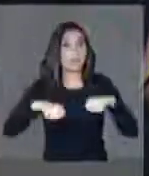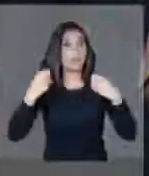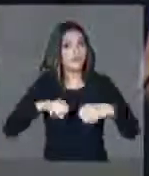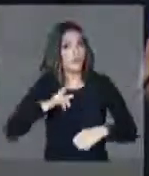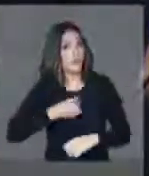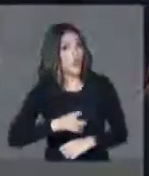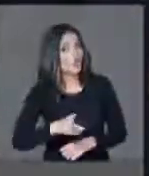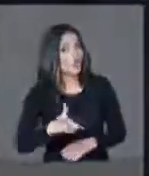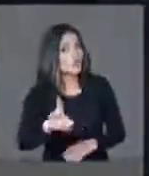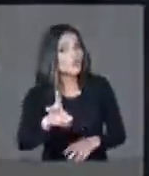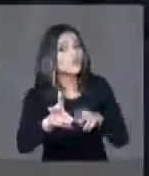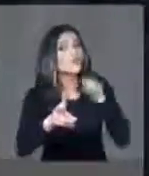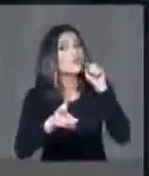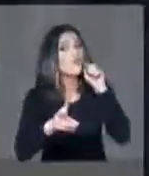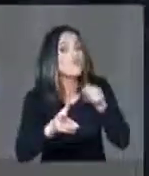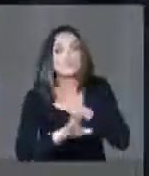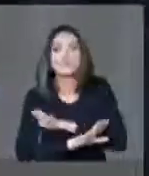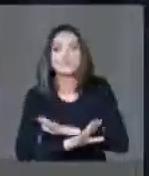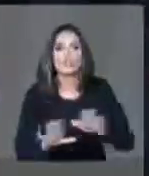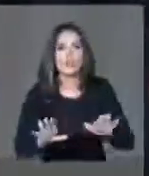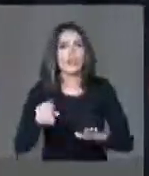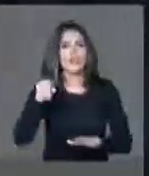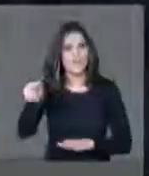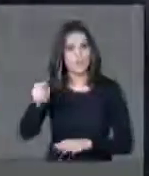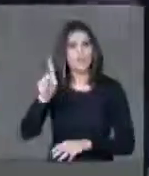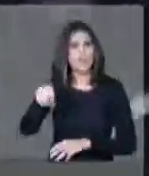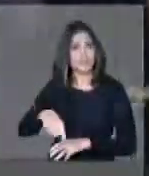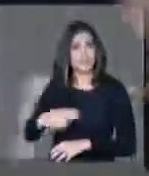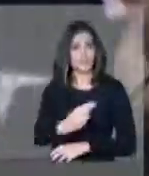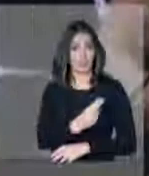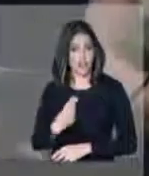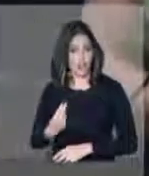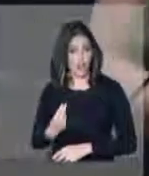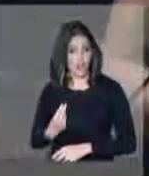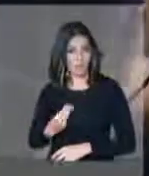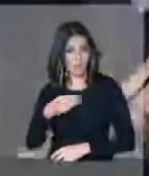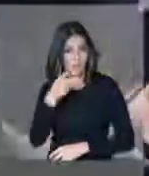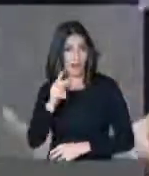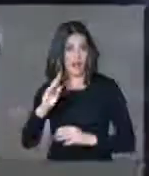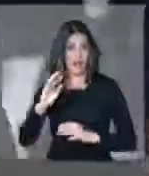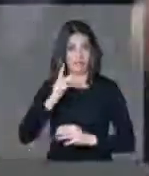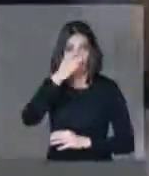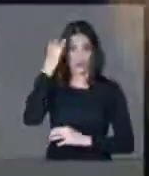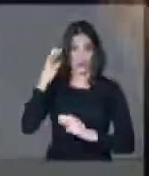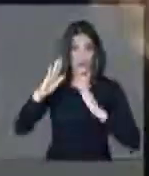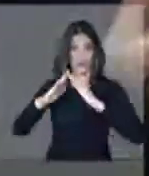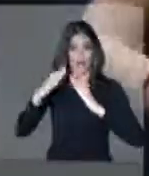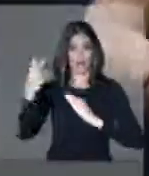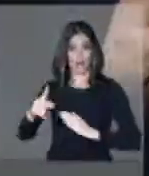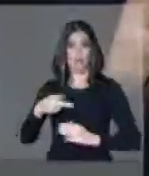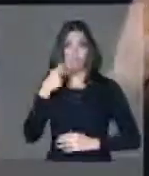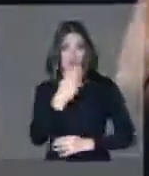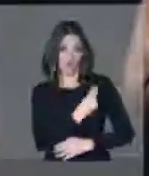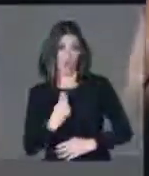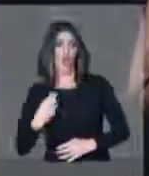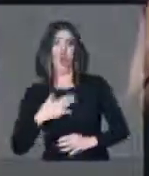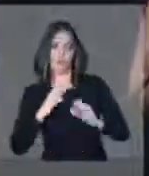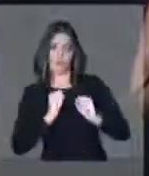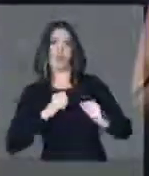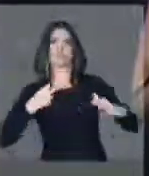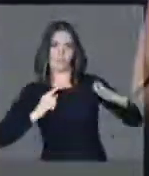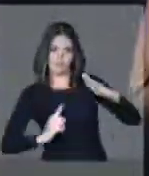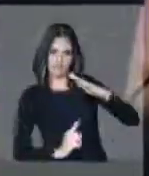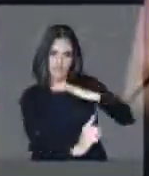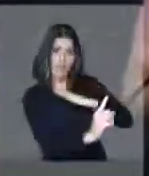precisa continuar, né? Se você for citado que alguém na sua casa falou pelo seu nome que pode